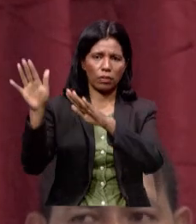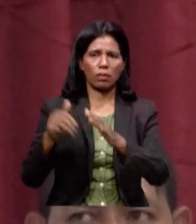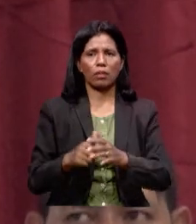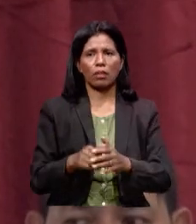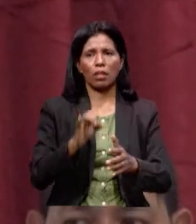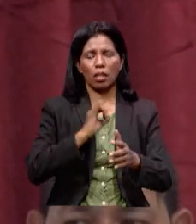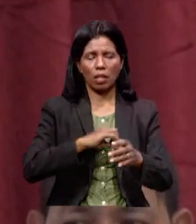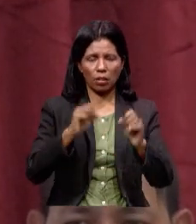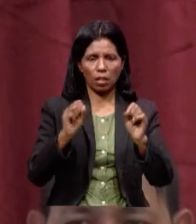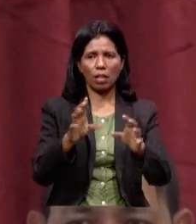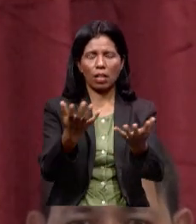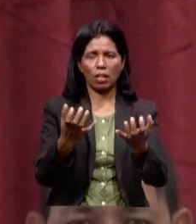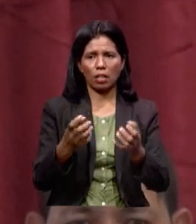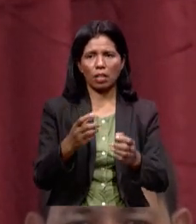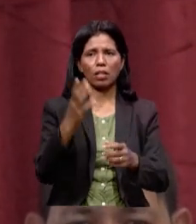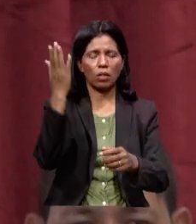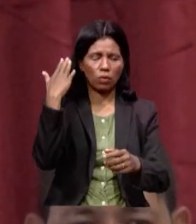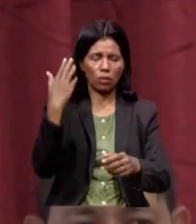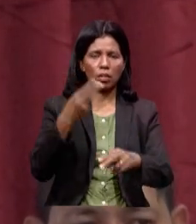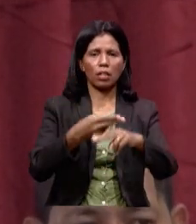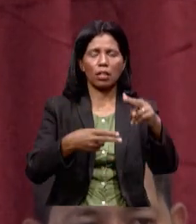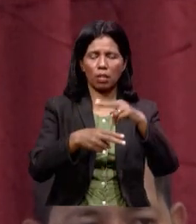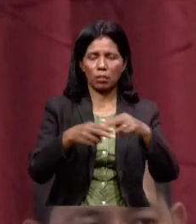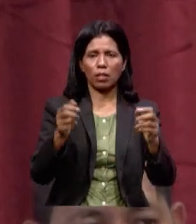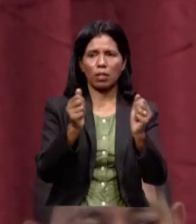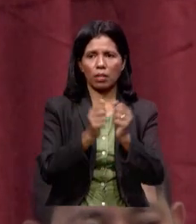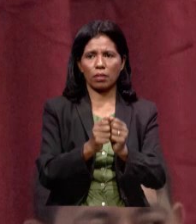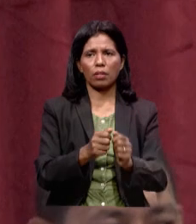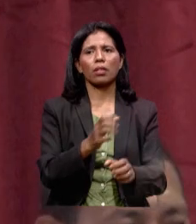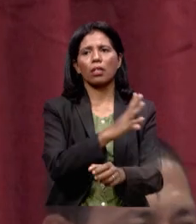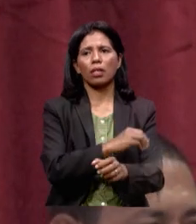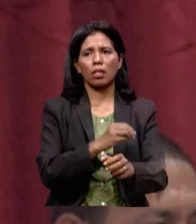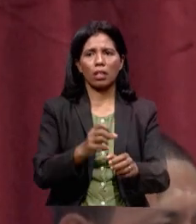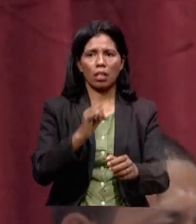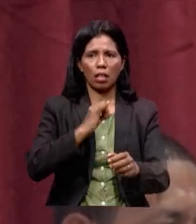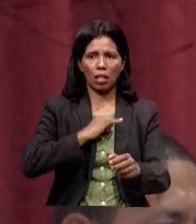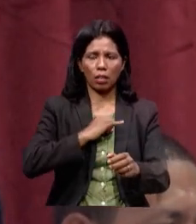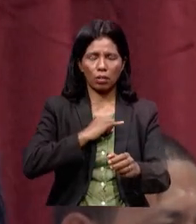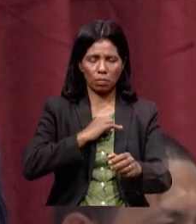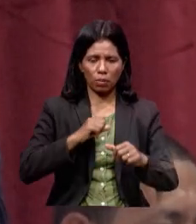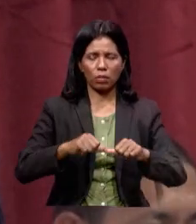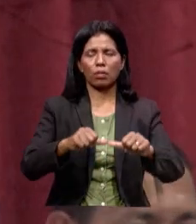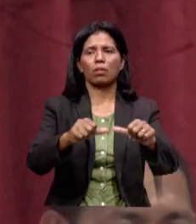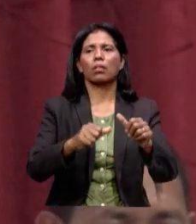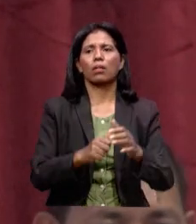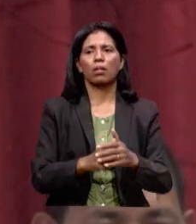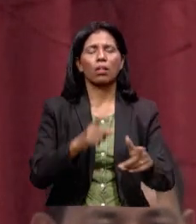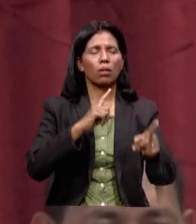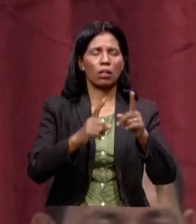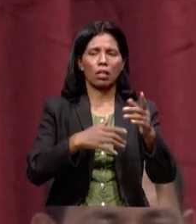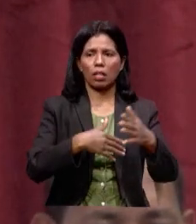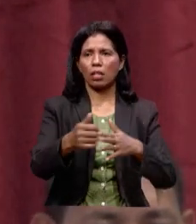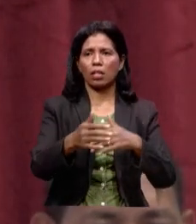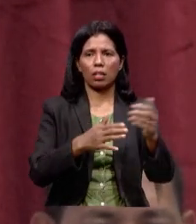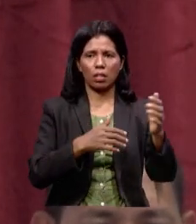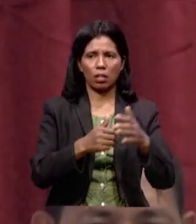Câmara Comércio ida, ia ulu, ia lima, ia ain. Kamar Komersi dah hau rit makalah di kuliah tung kuliah saya nomor